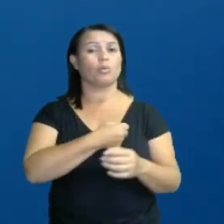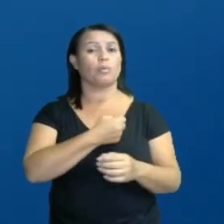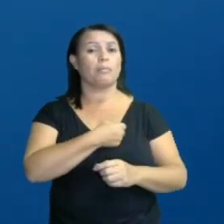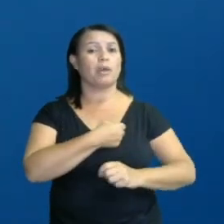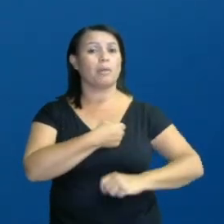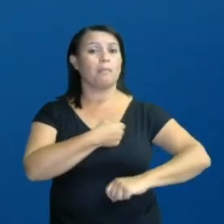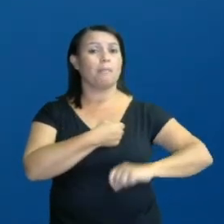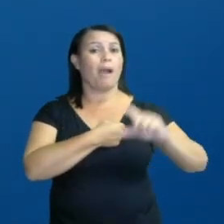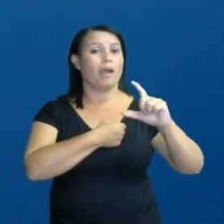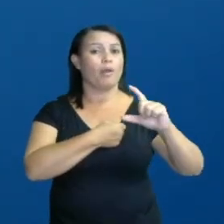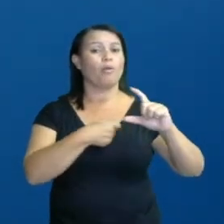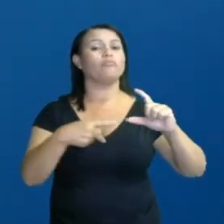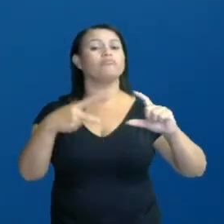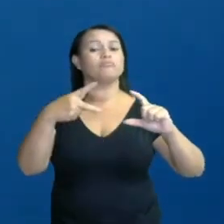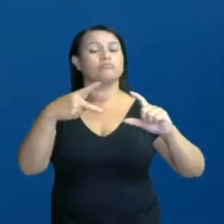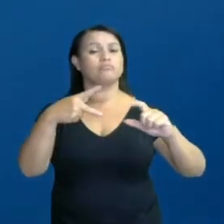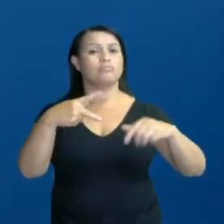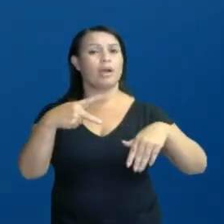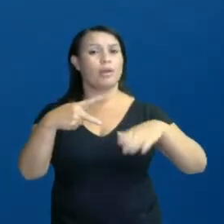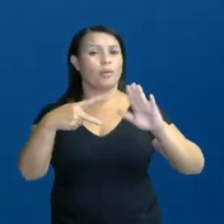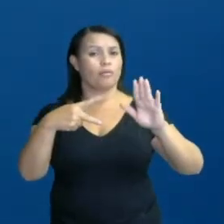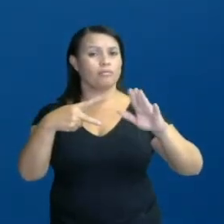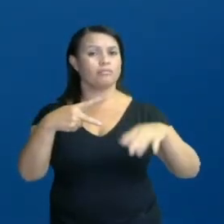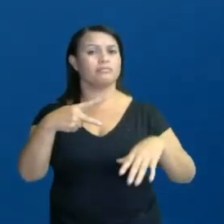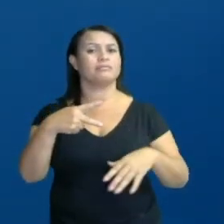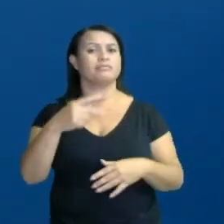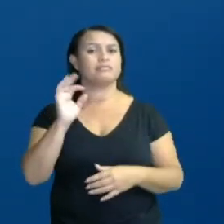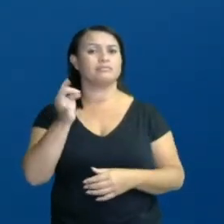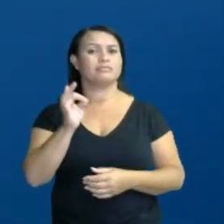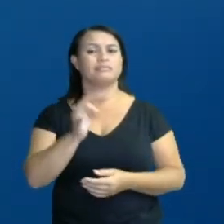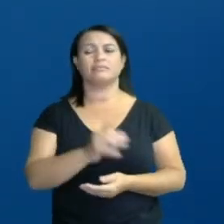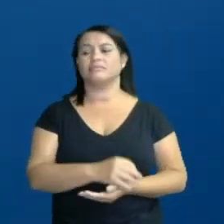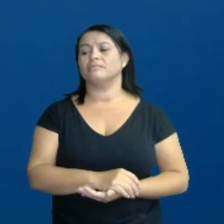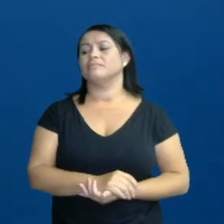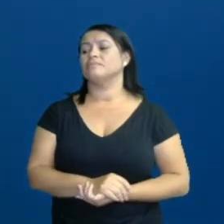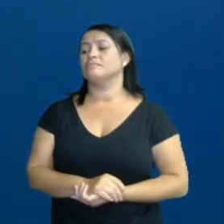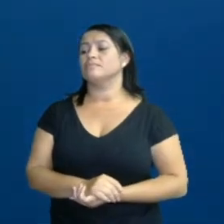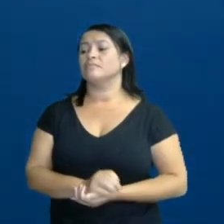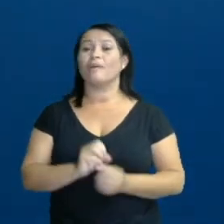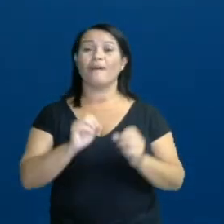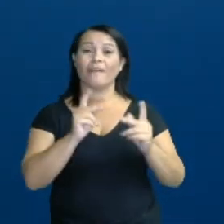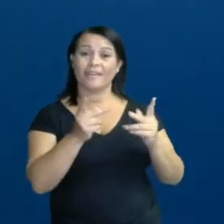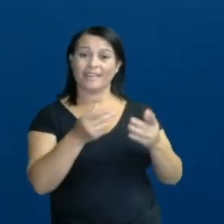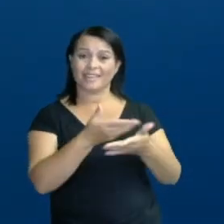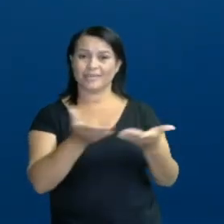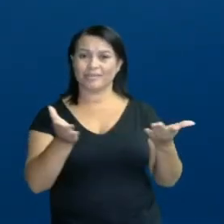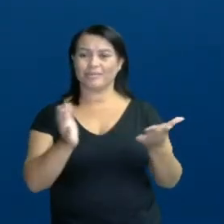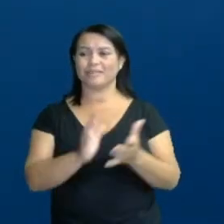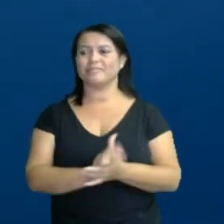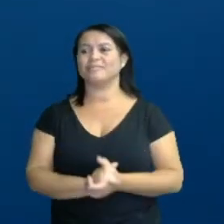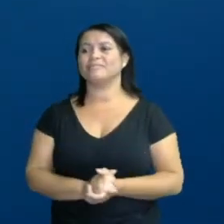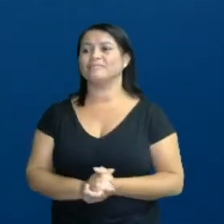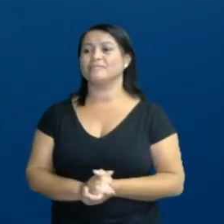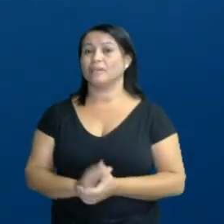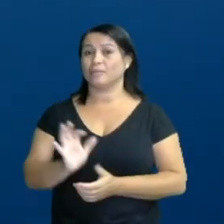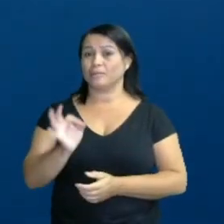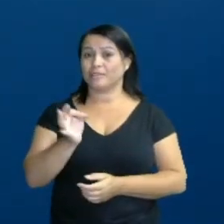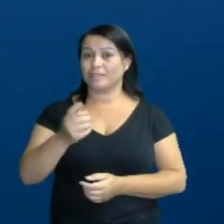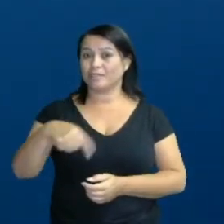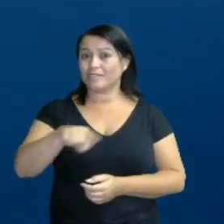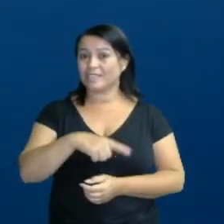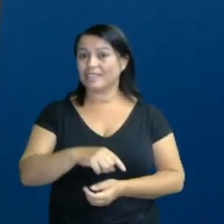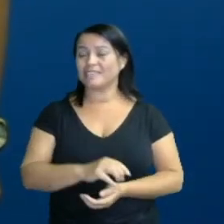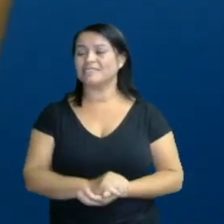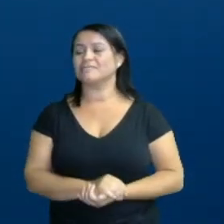maior, tá certo? Então, por isso ele se lê maior que. Ok, turma? Tudo certinho com